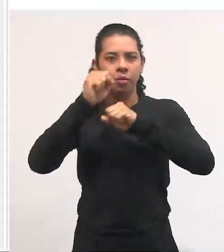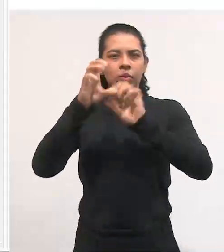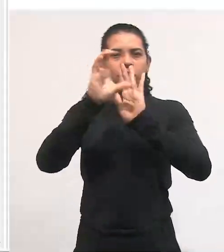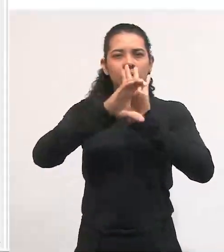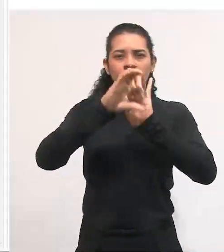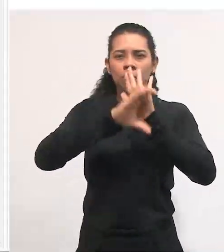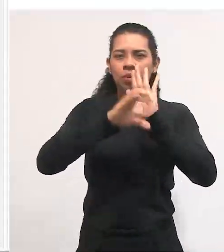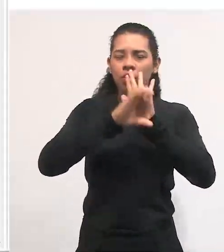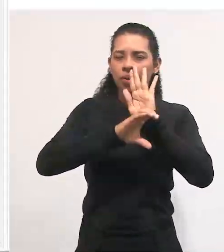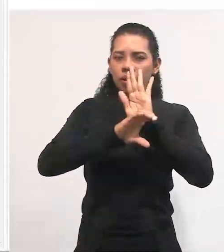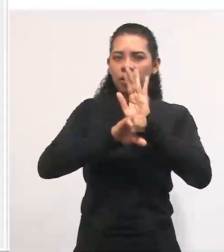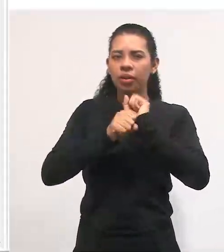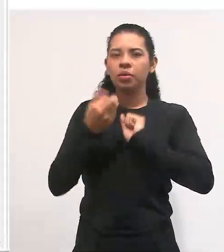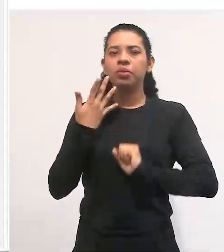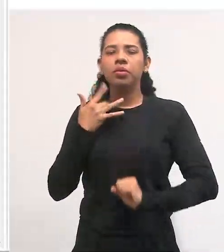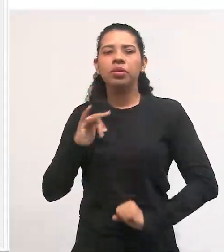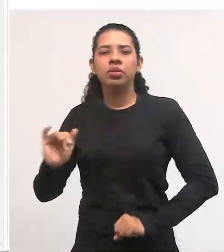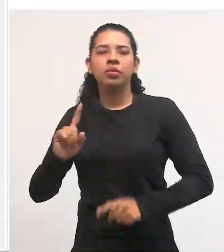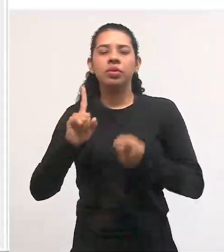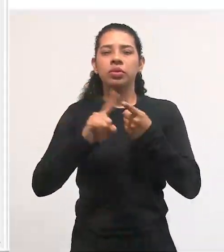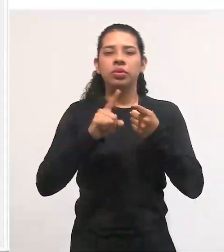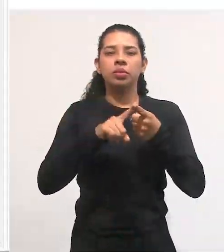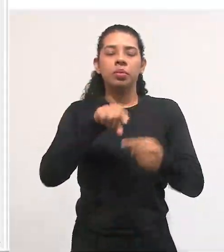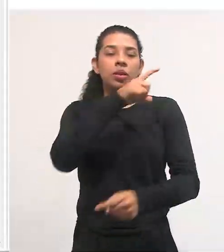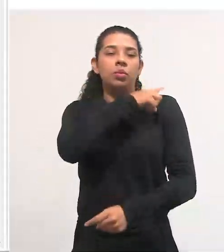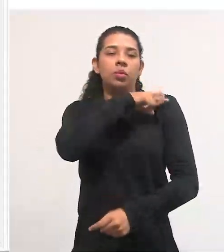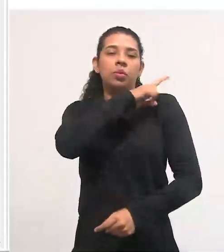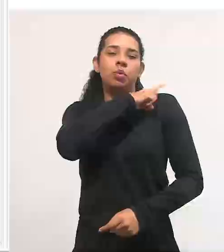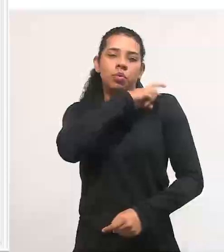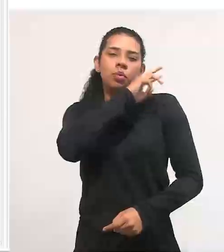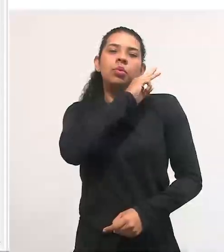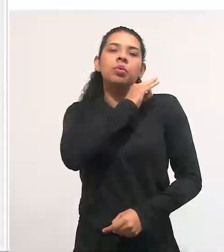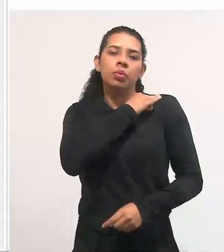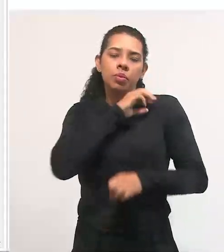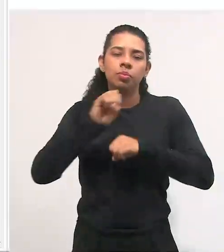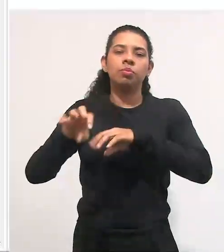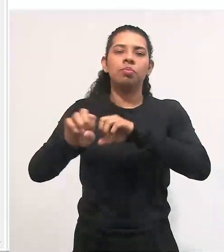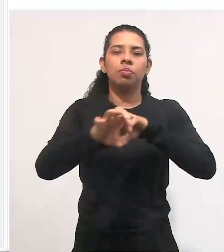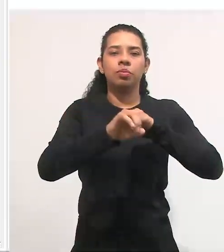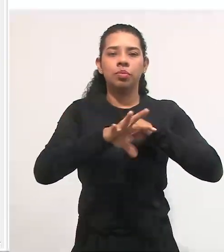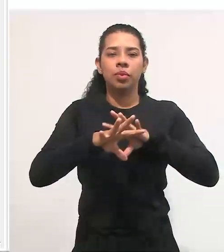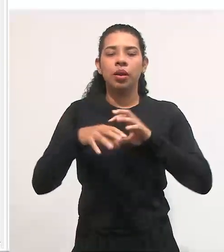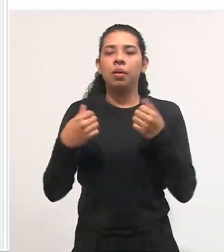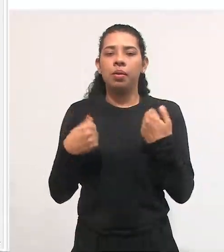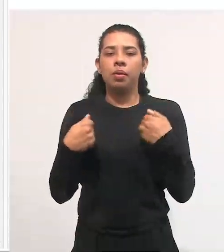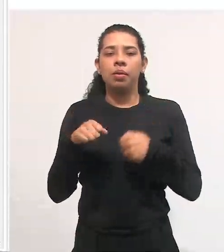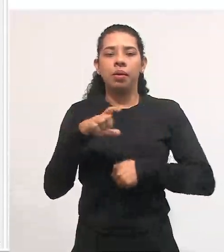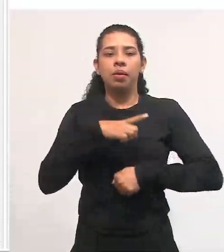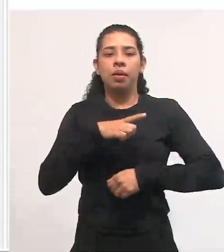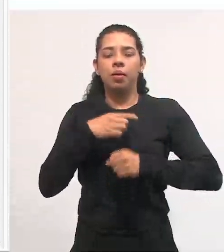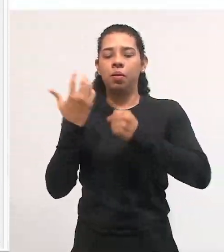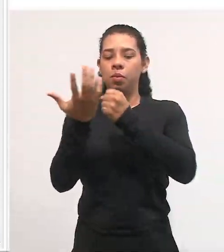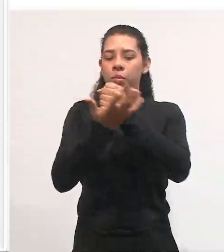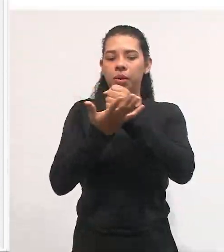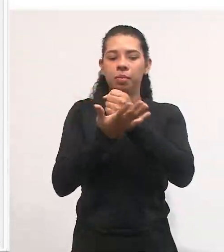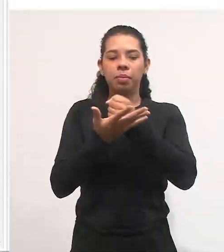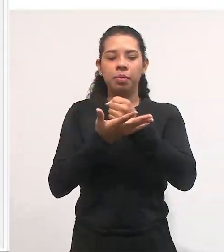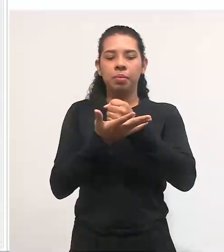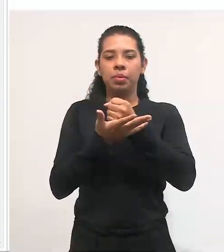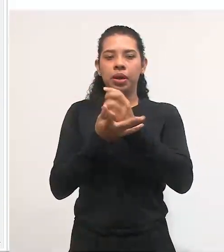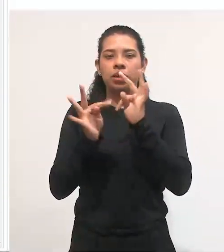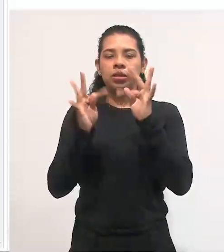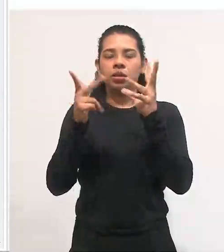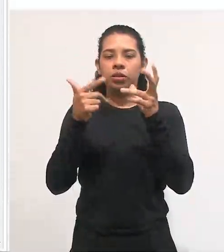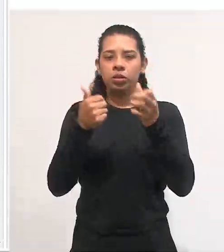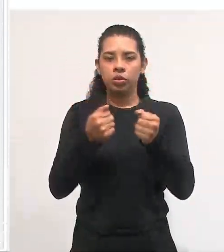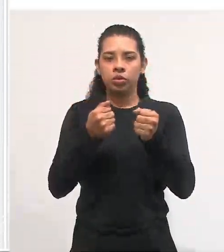médio devem ter uma base nacional comum a ser complementada, o que a gente viu no trecho anterior, e o